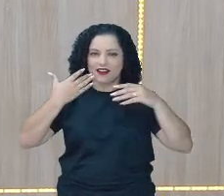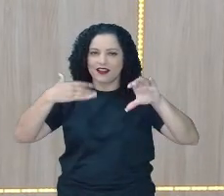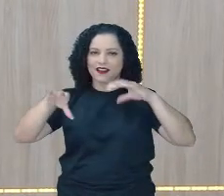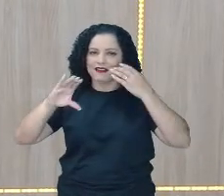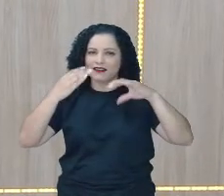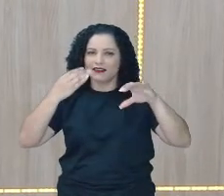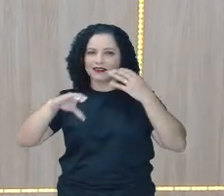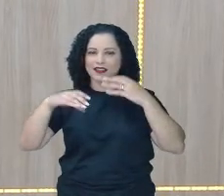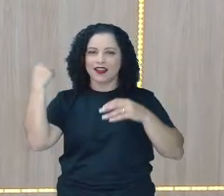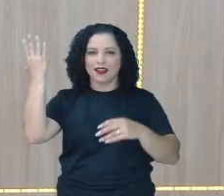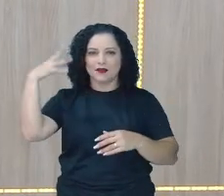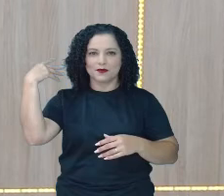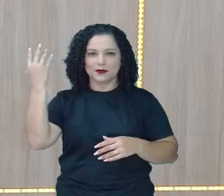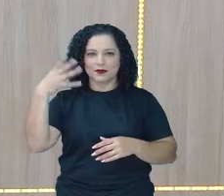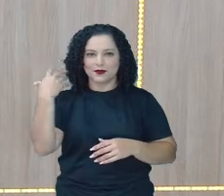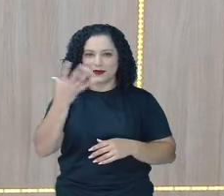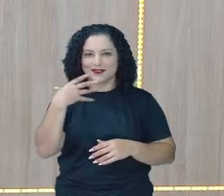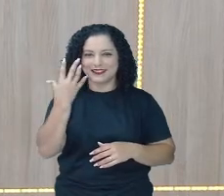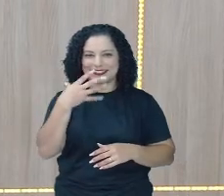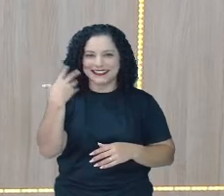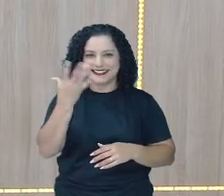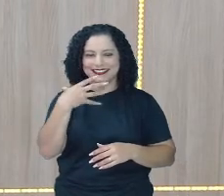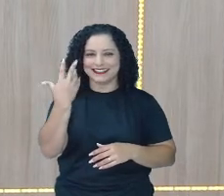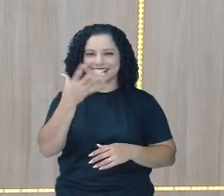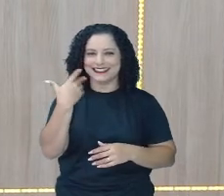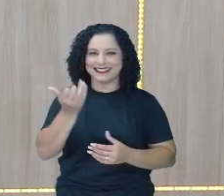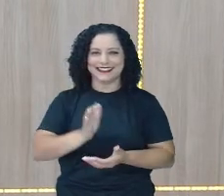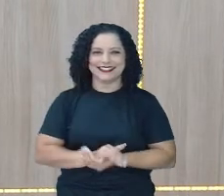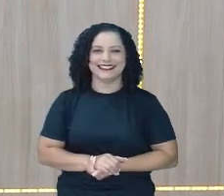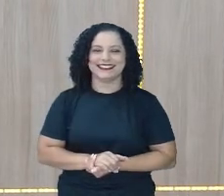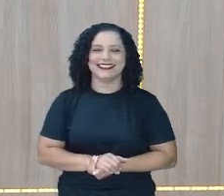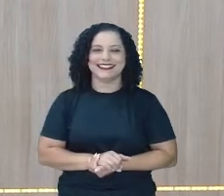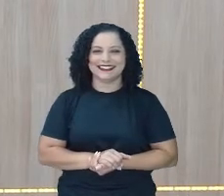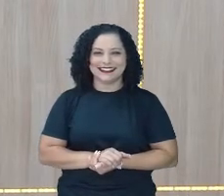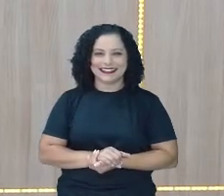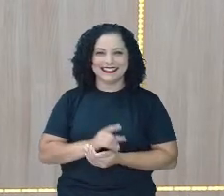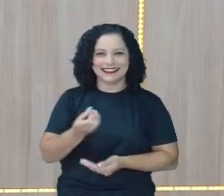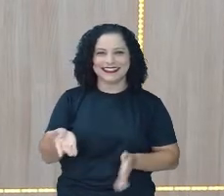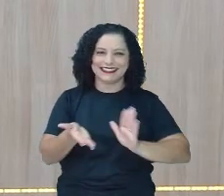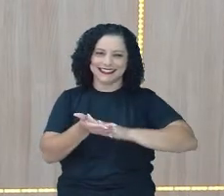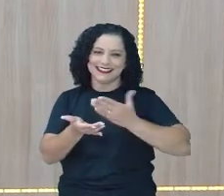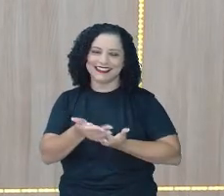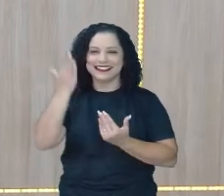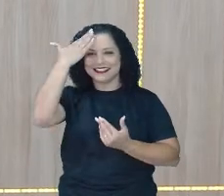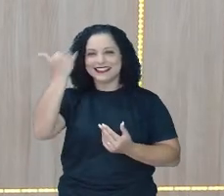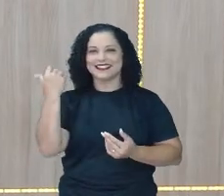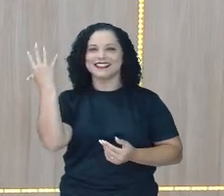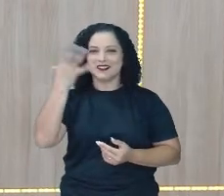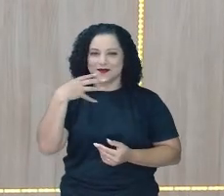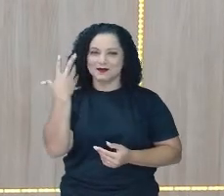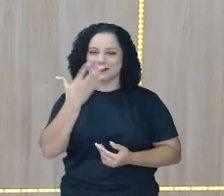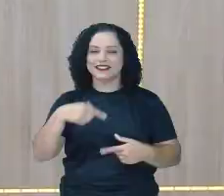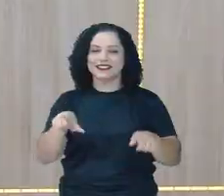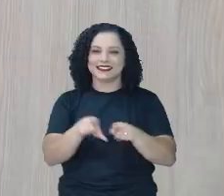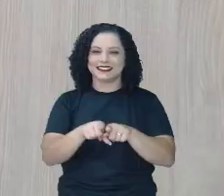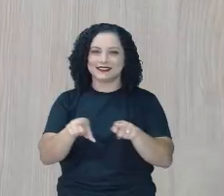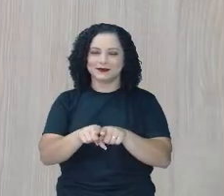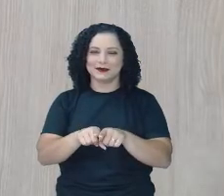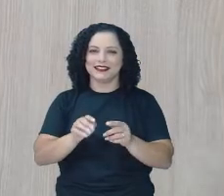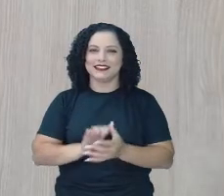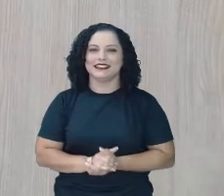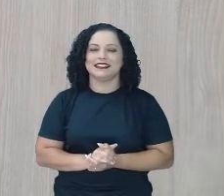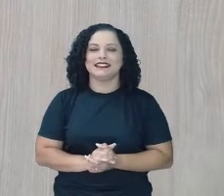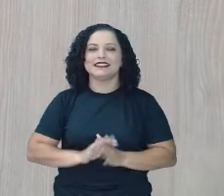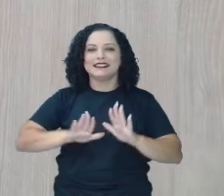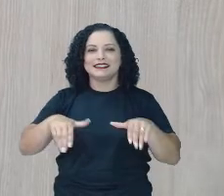menos, né? Que essa também sabe, deixa eu ver, se ela ri, ela sabe. Sabe sim. Então, gente, ó, essas palavras que